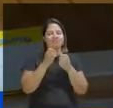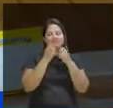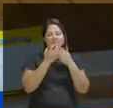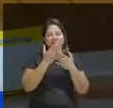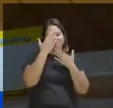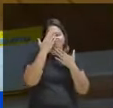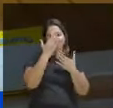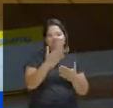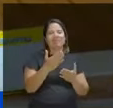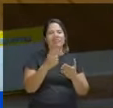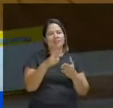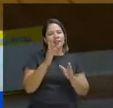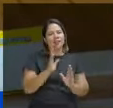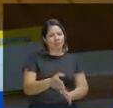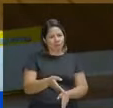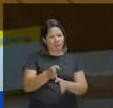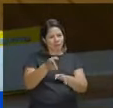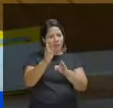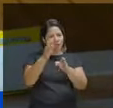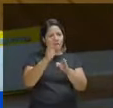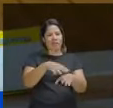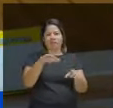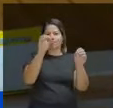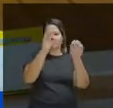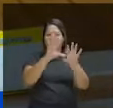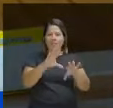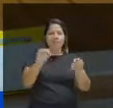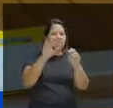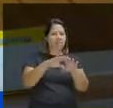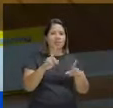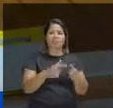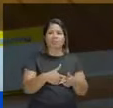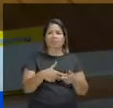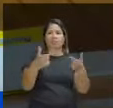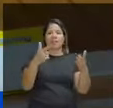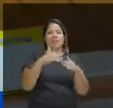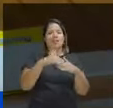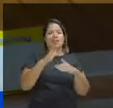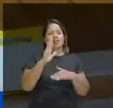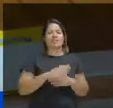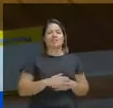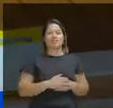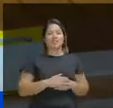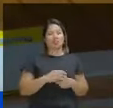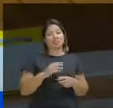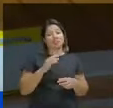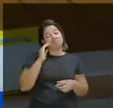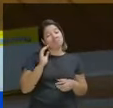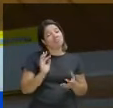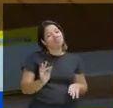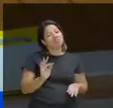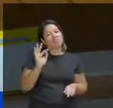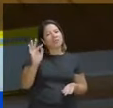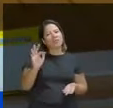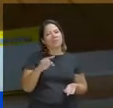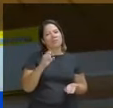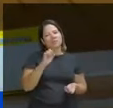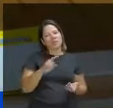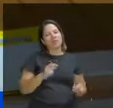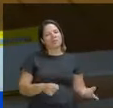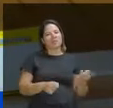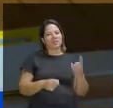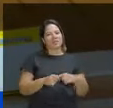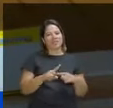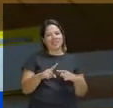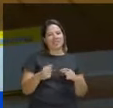que você tenha um caminho muito próspero aí adiante, né? Quem sabe retorne para a nossa corte algum dia aí como